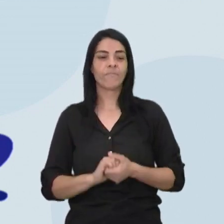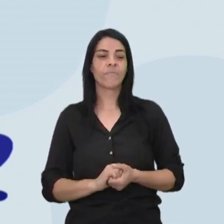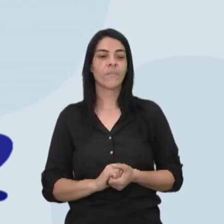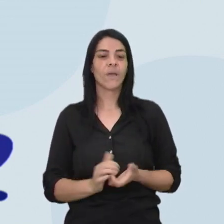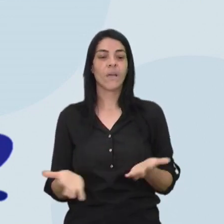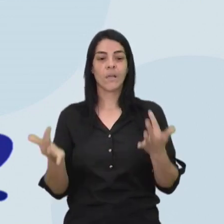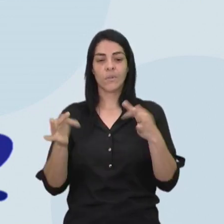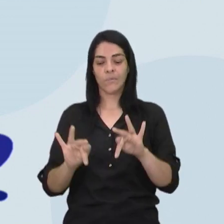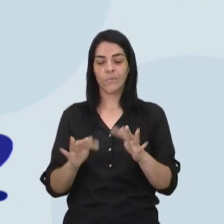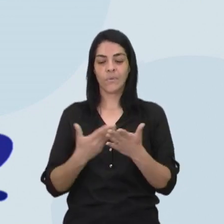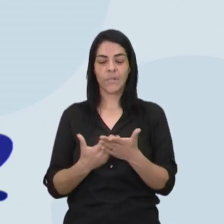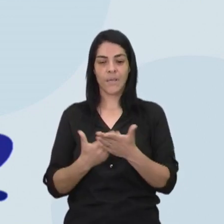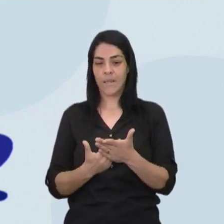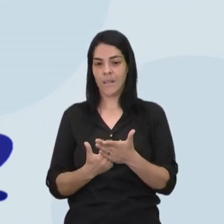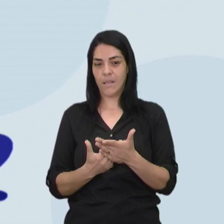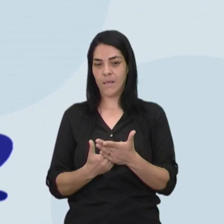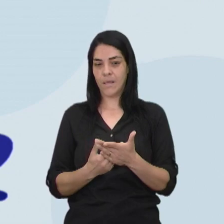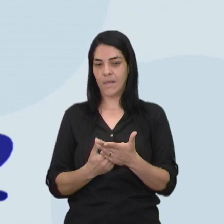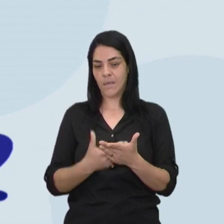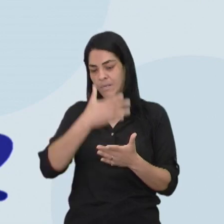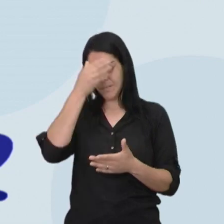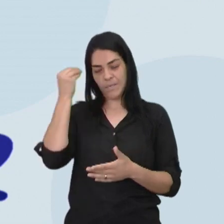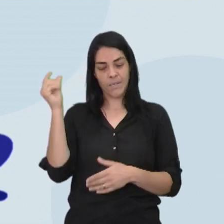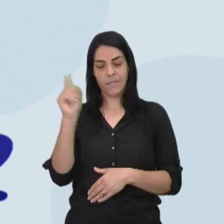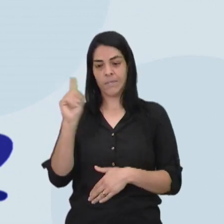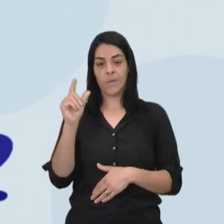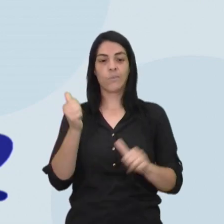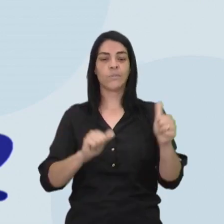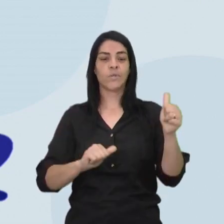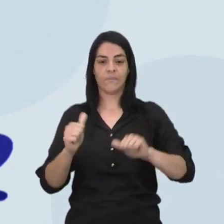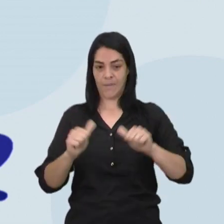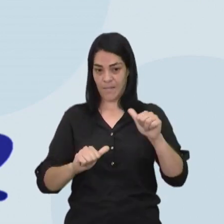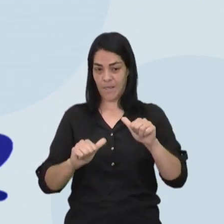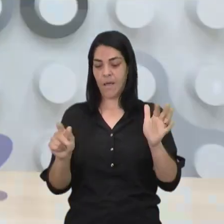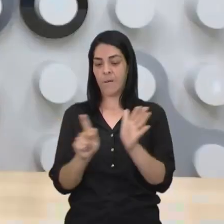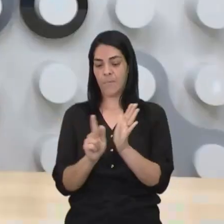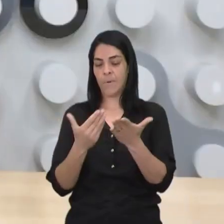final dessa aula, não esqueçam de avaliá-la, tá certo?